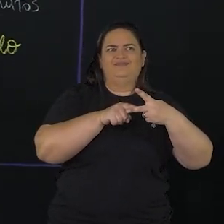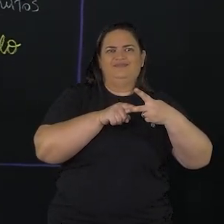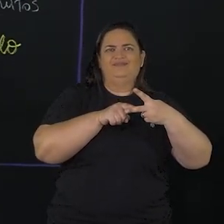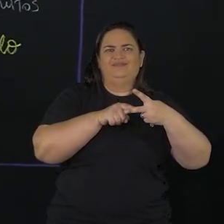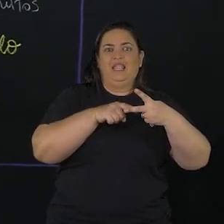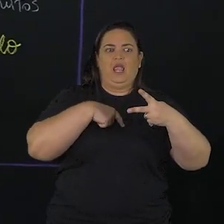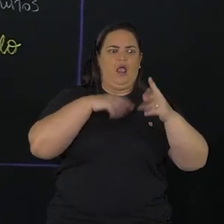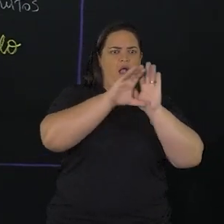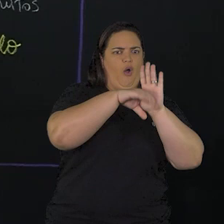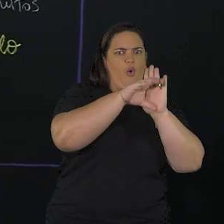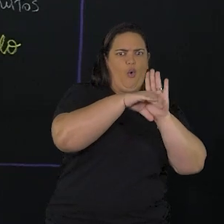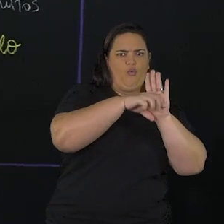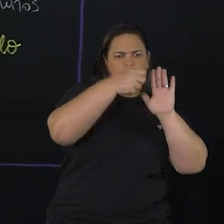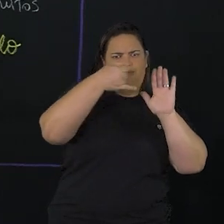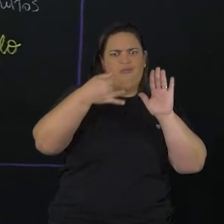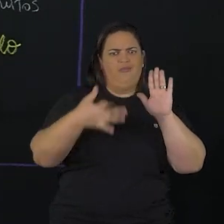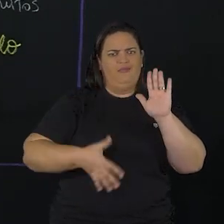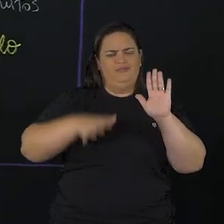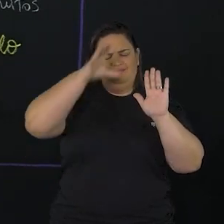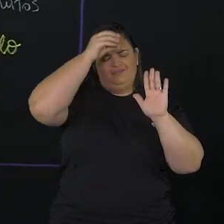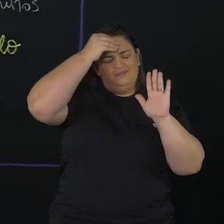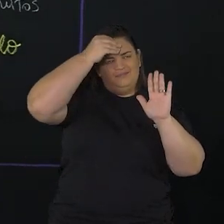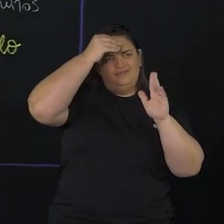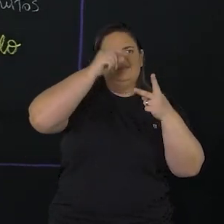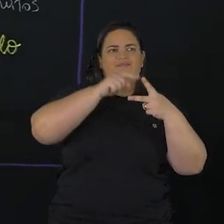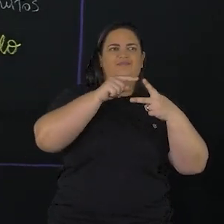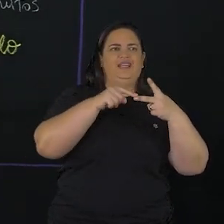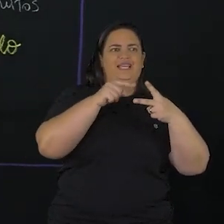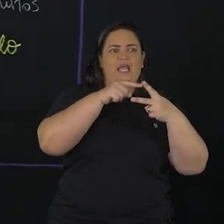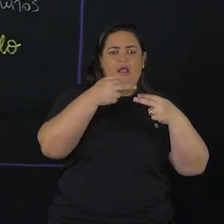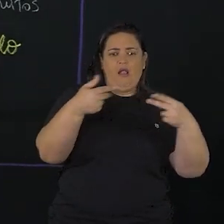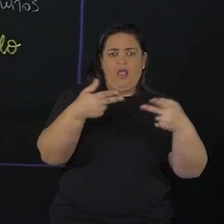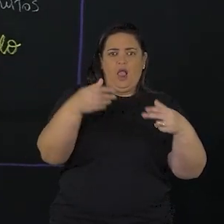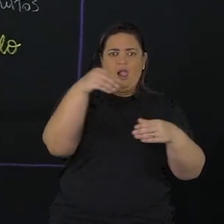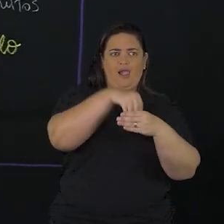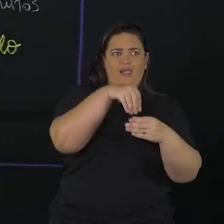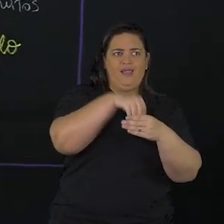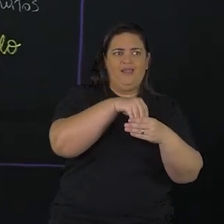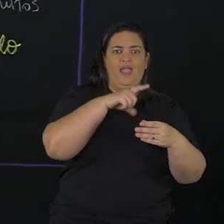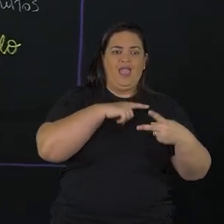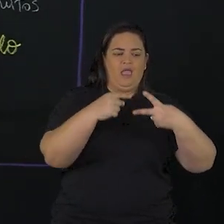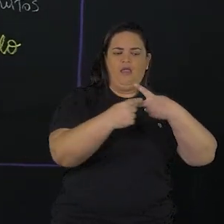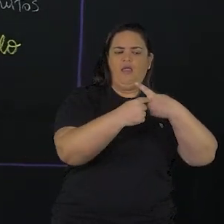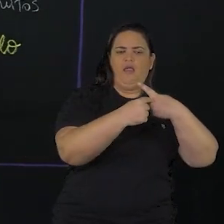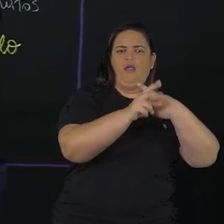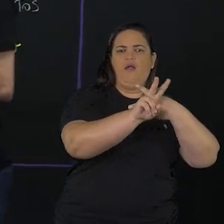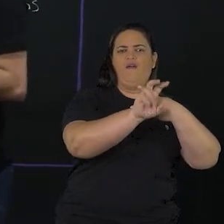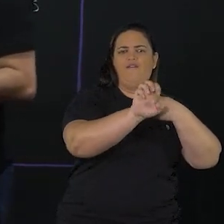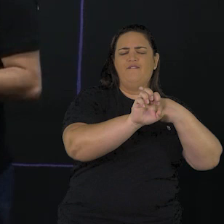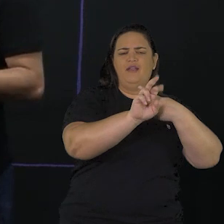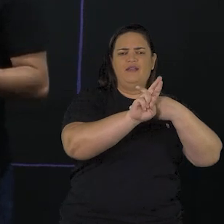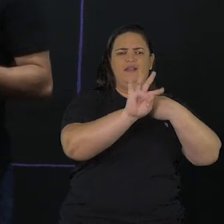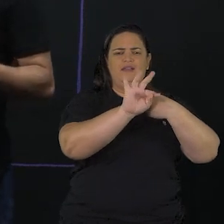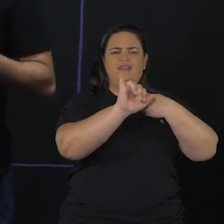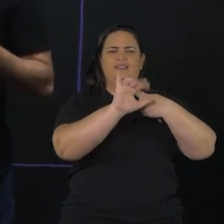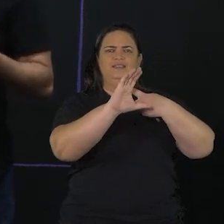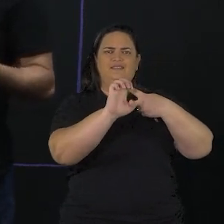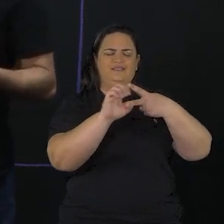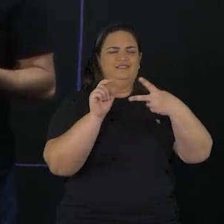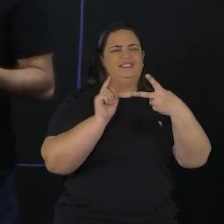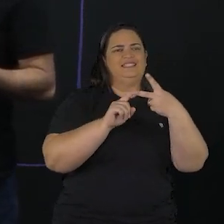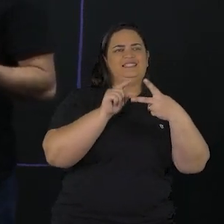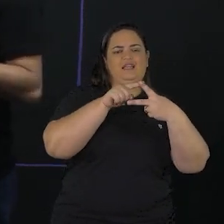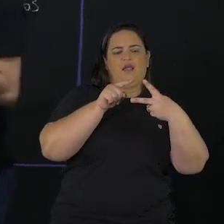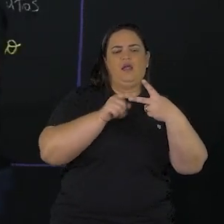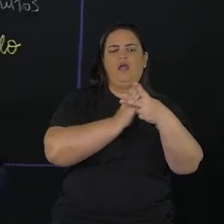sua definição de ângulo, os seus elementos, onde são identificados o vértice, as 2 semirretas que